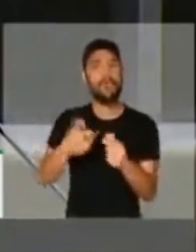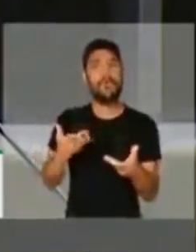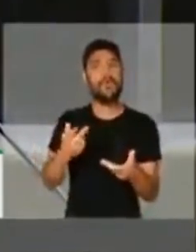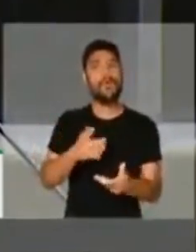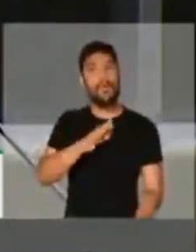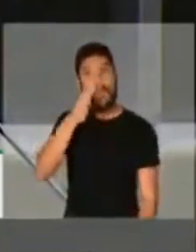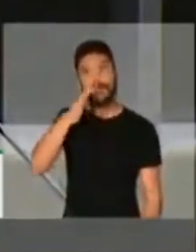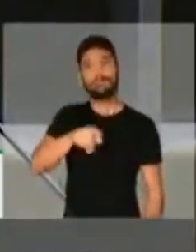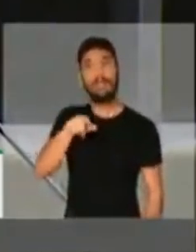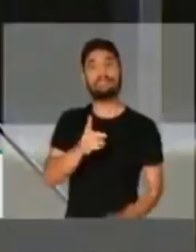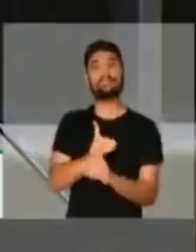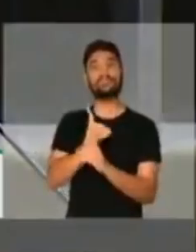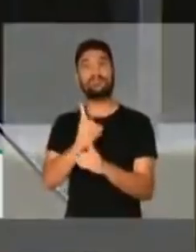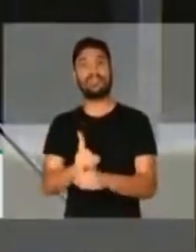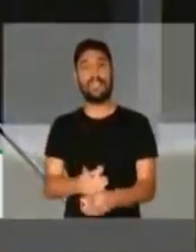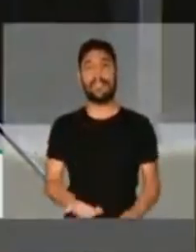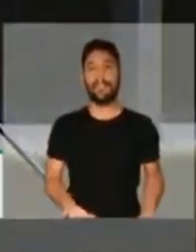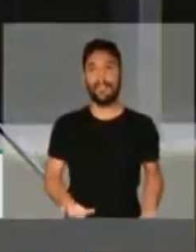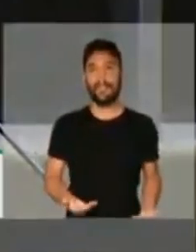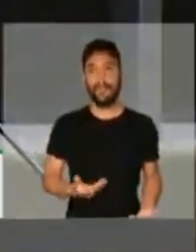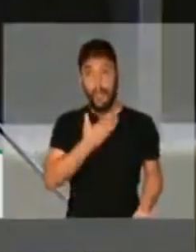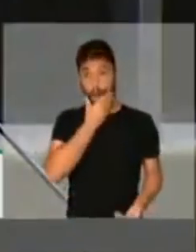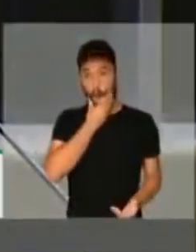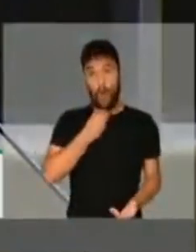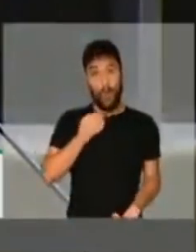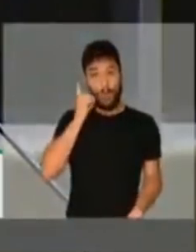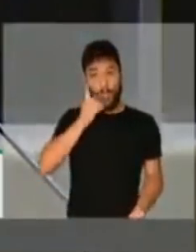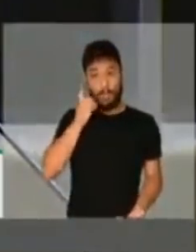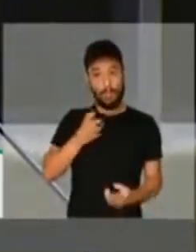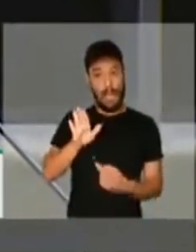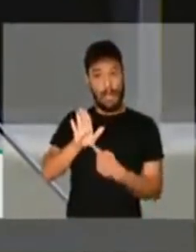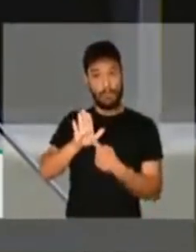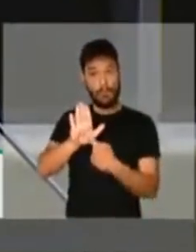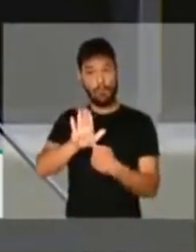eu não sei se é o parlamentar que falou da tribuna. Se for, vai ter que responder por isso.